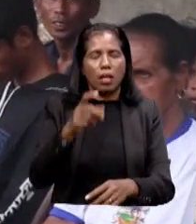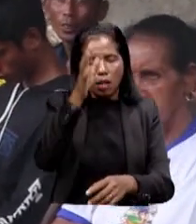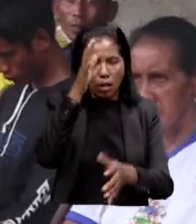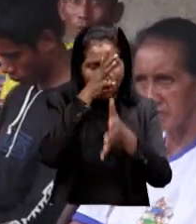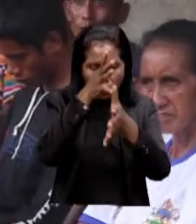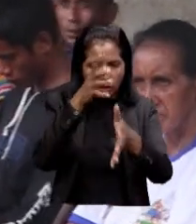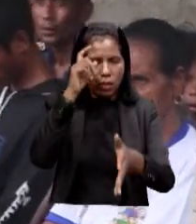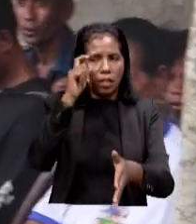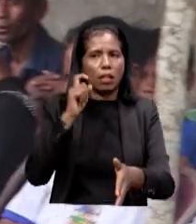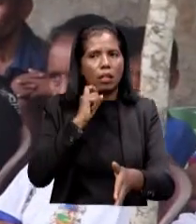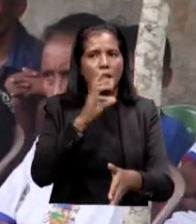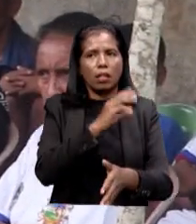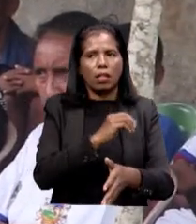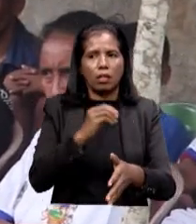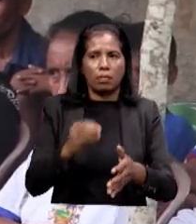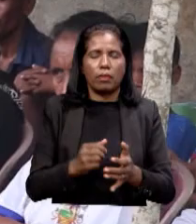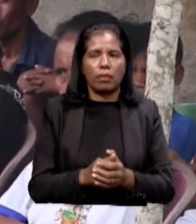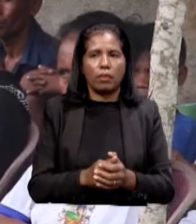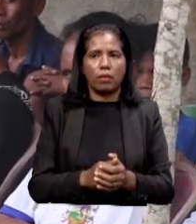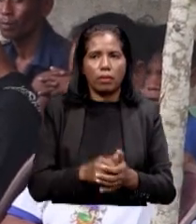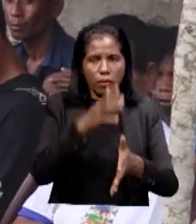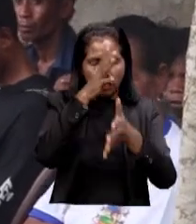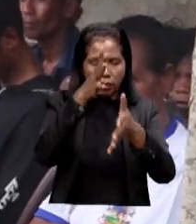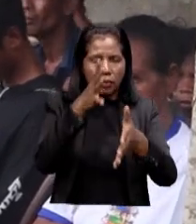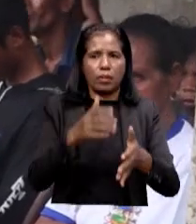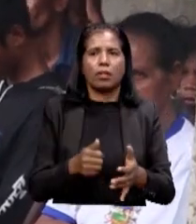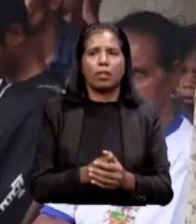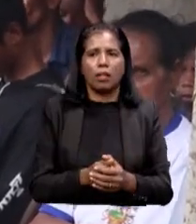Viva Bonana, viva Don Carlos, viva